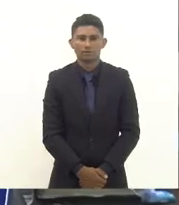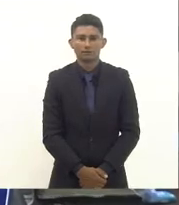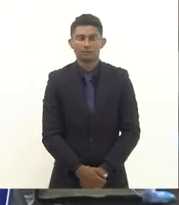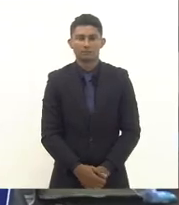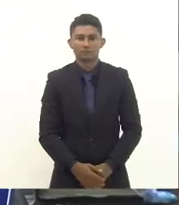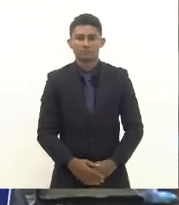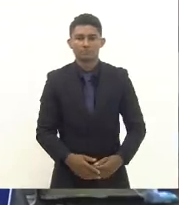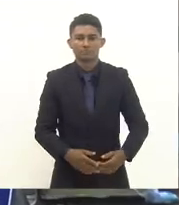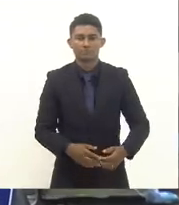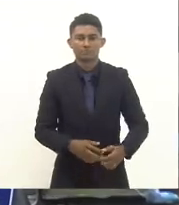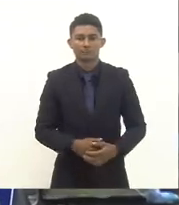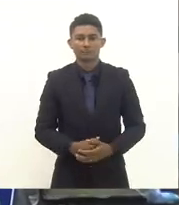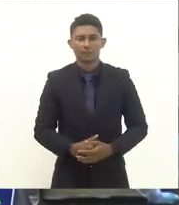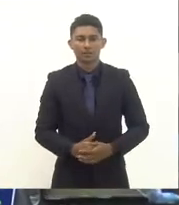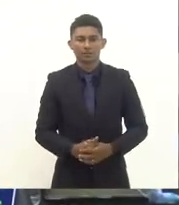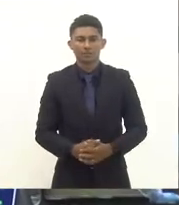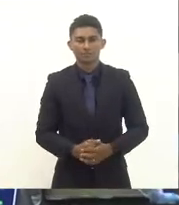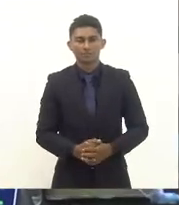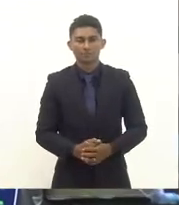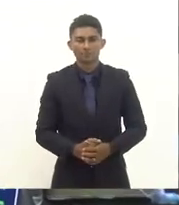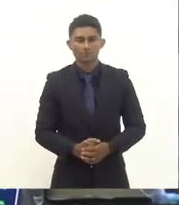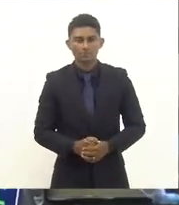E aí